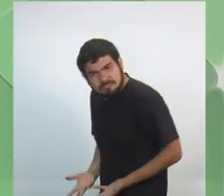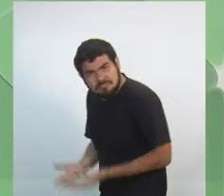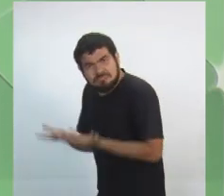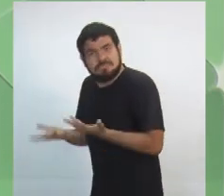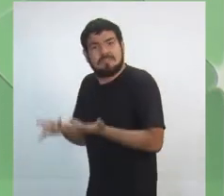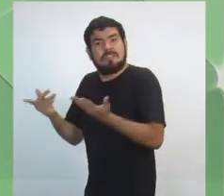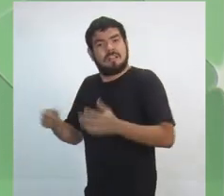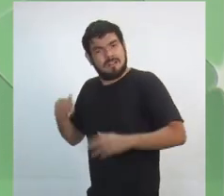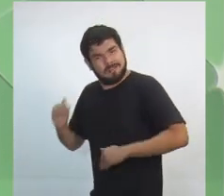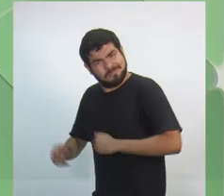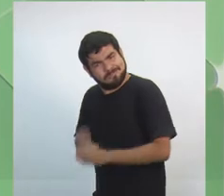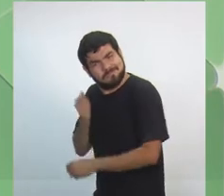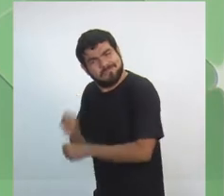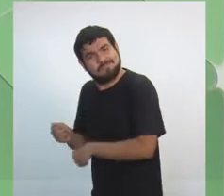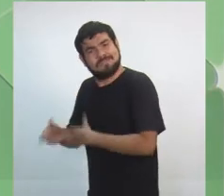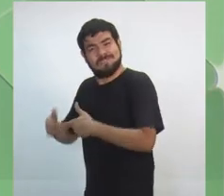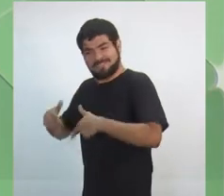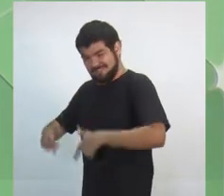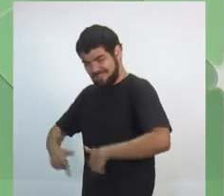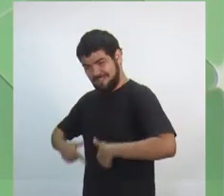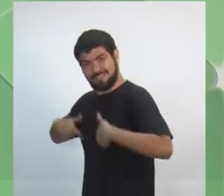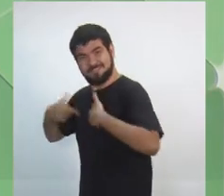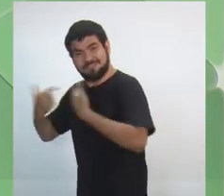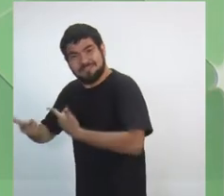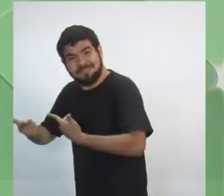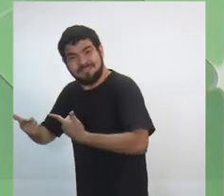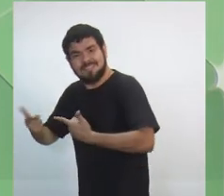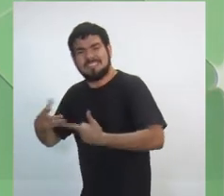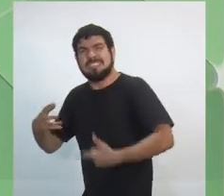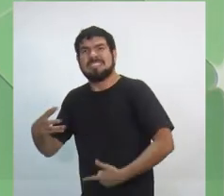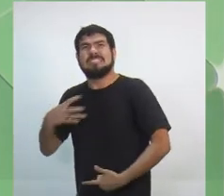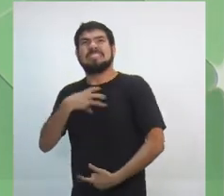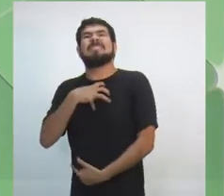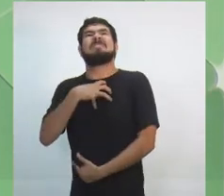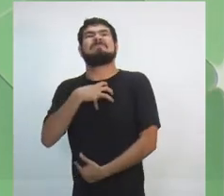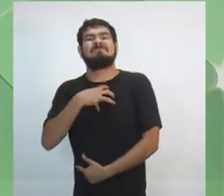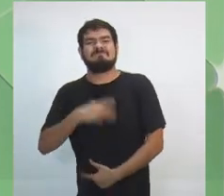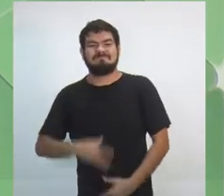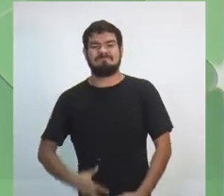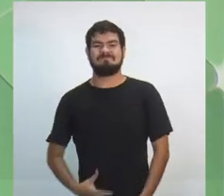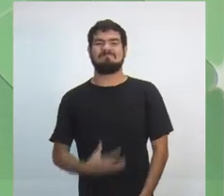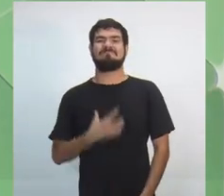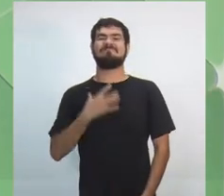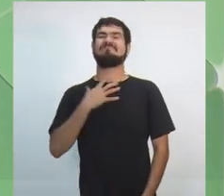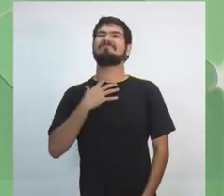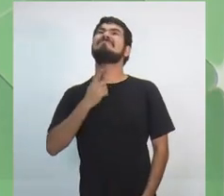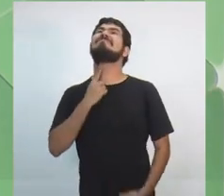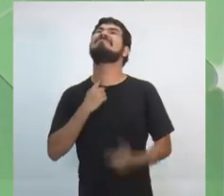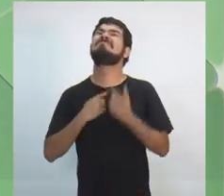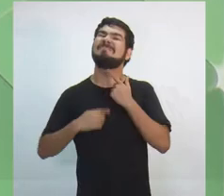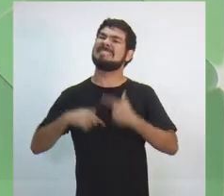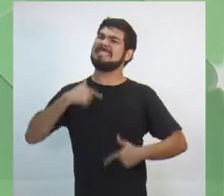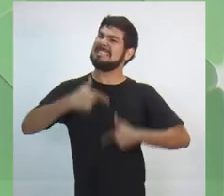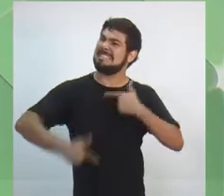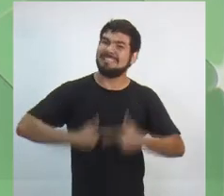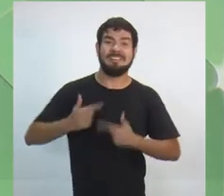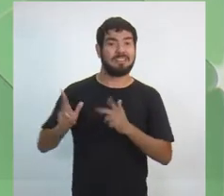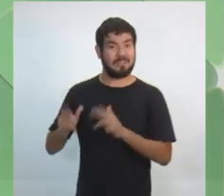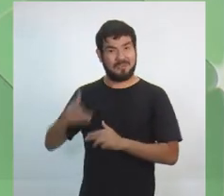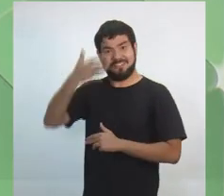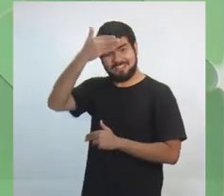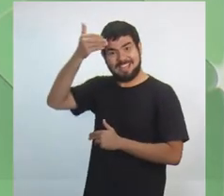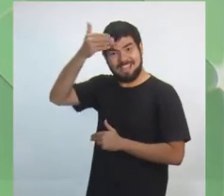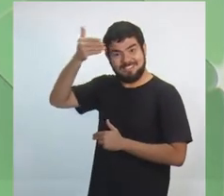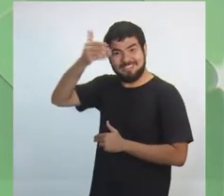ele produza. Nós temos que fazer com que ele se sinta honrado, até colocando um pouco como o nosso Davi colocou ainda agora